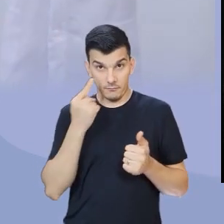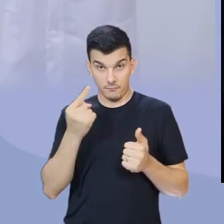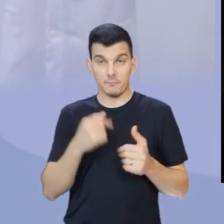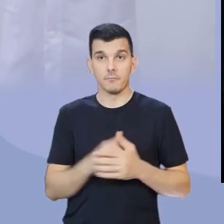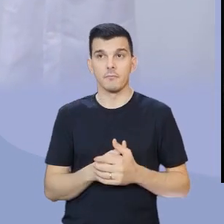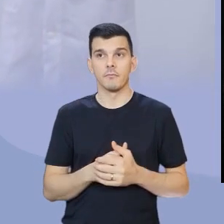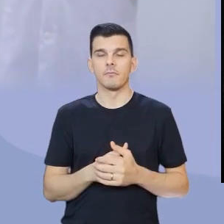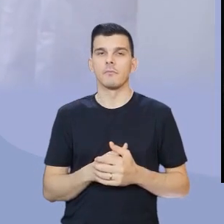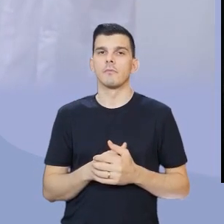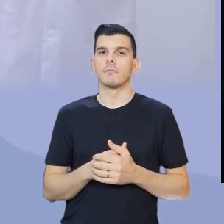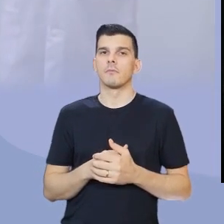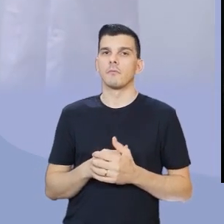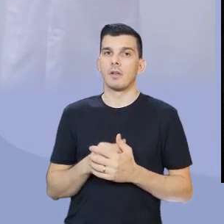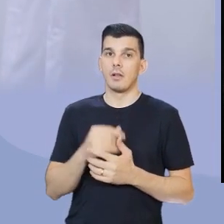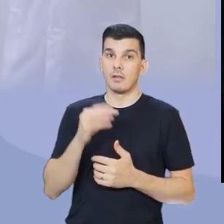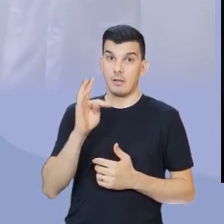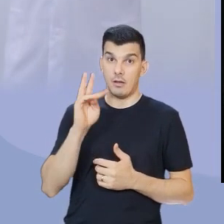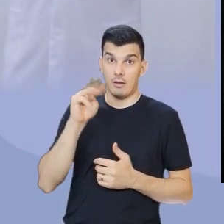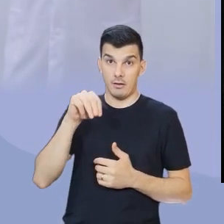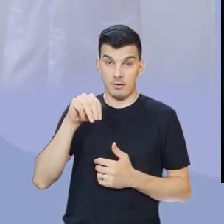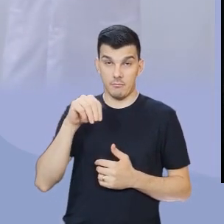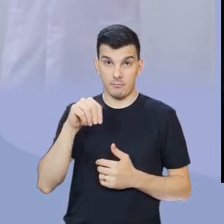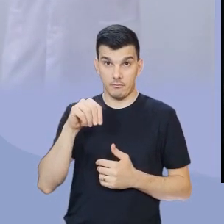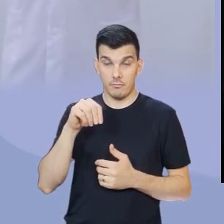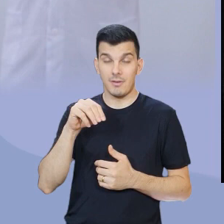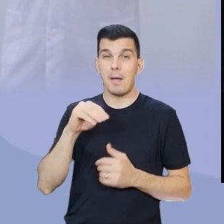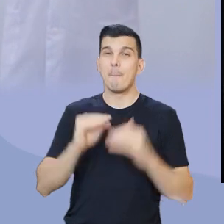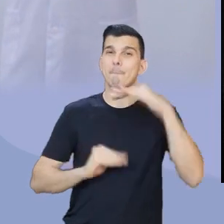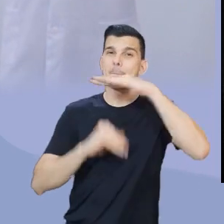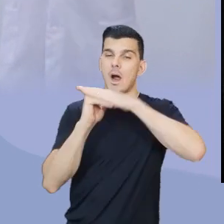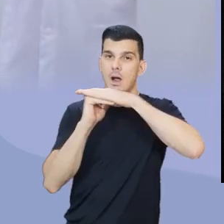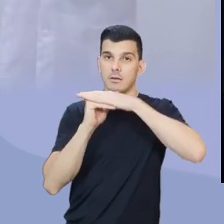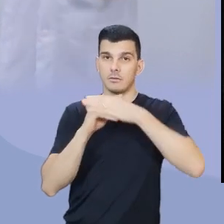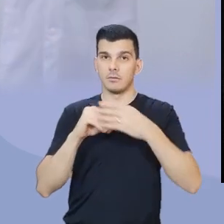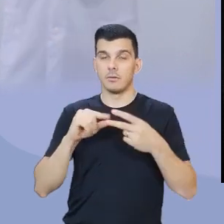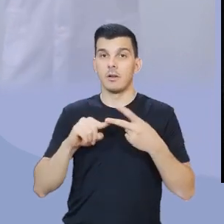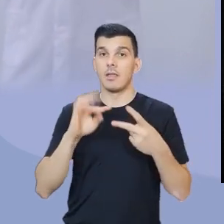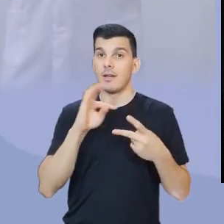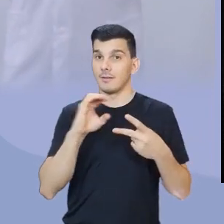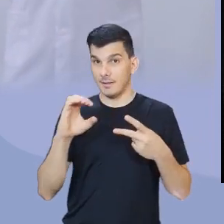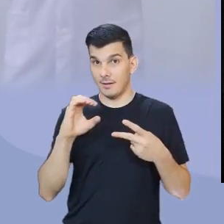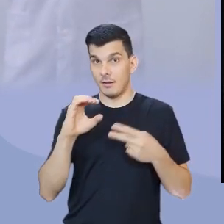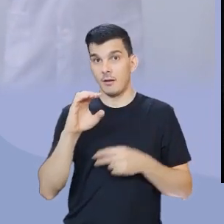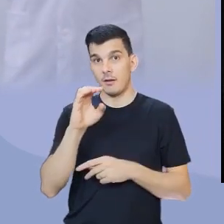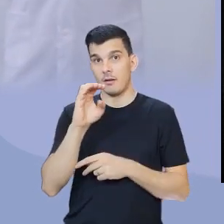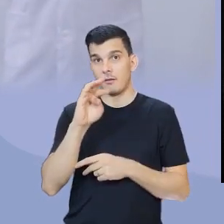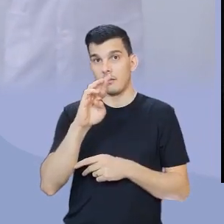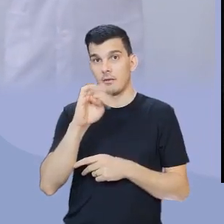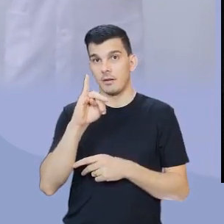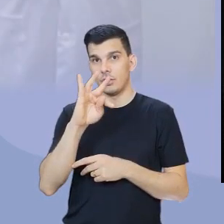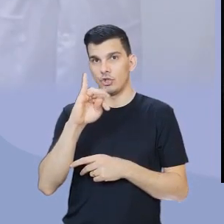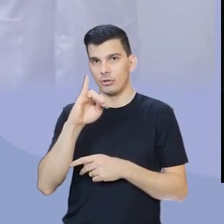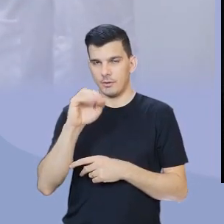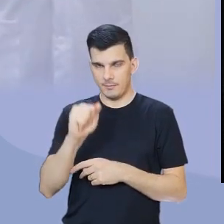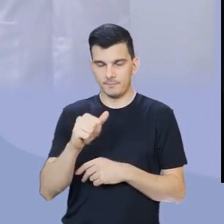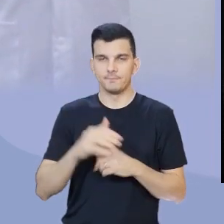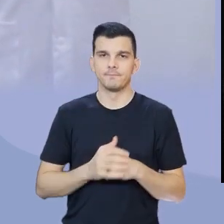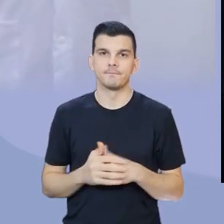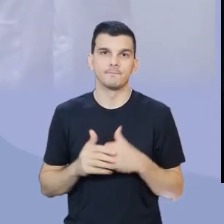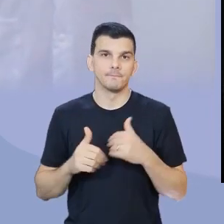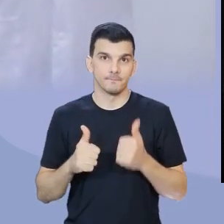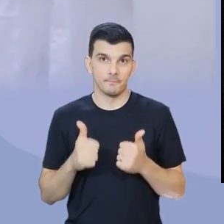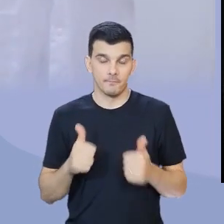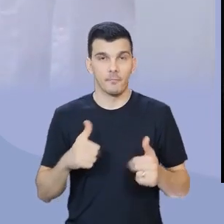ó. TM, temperatura interna máxima, e TC, temperatura crítica. Pegou a